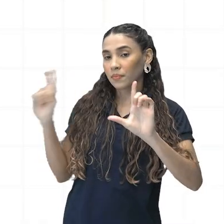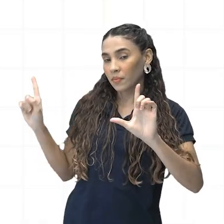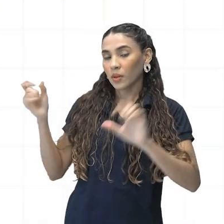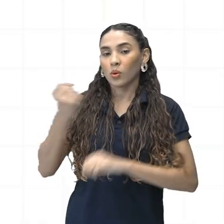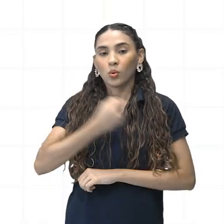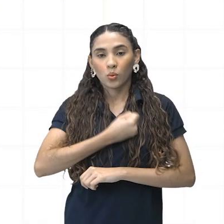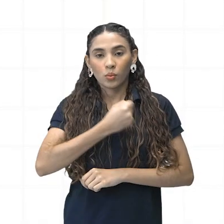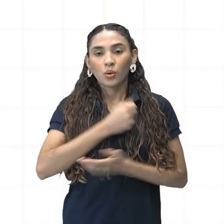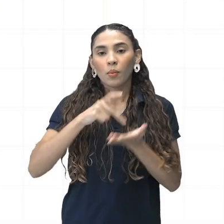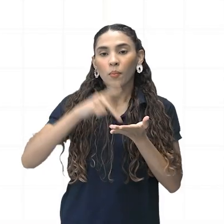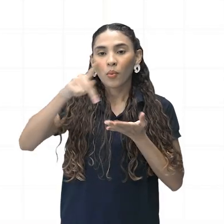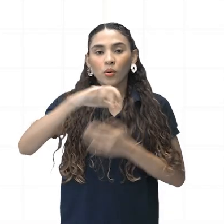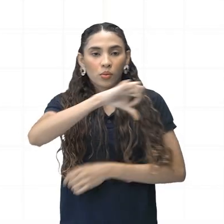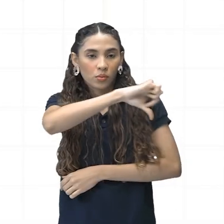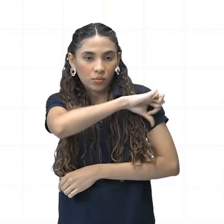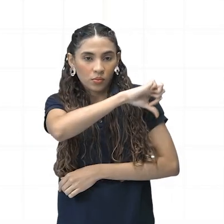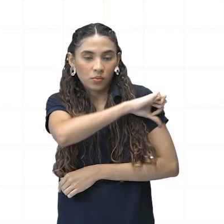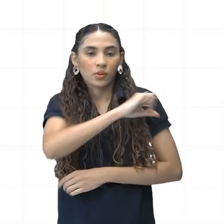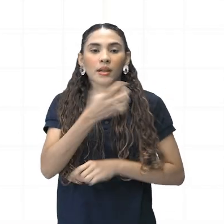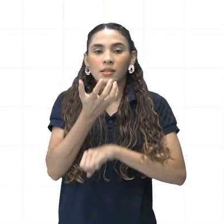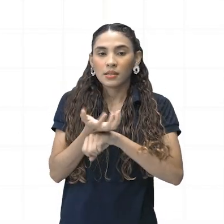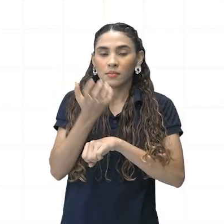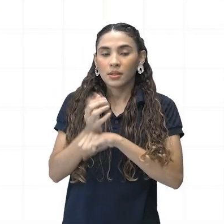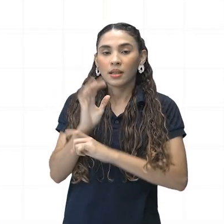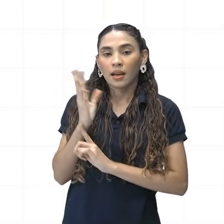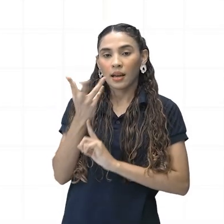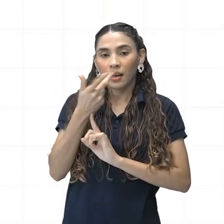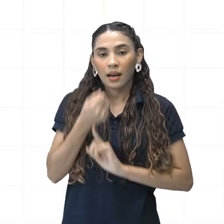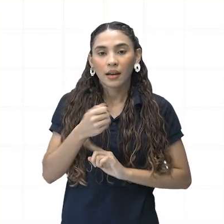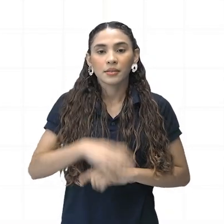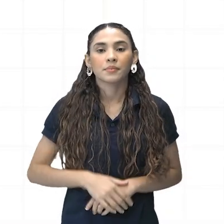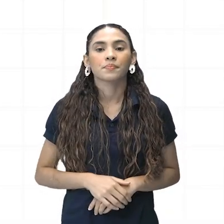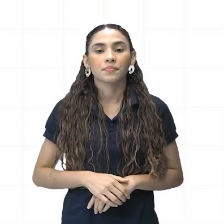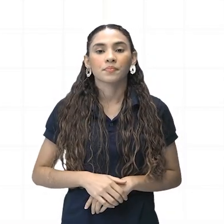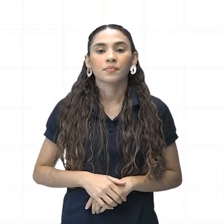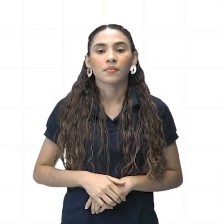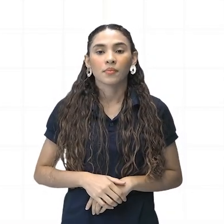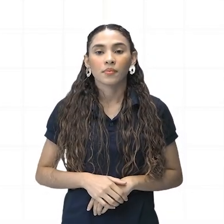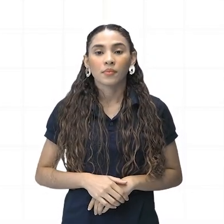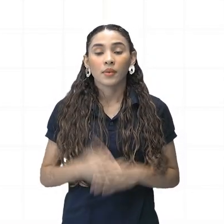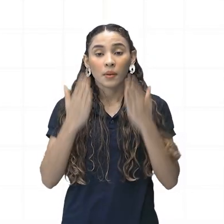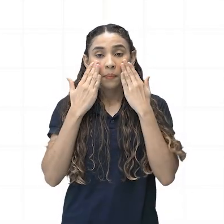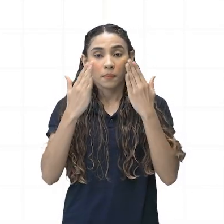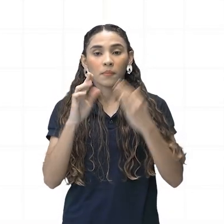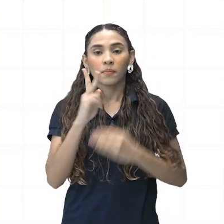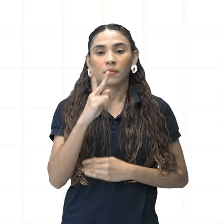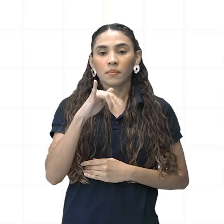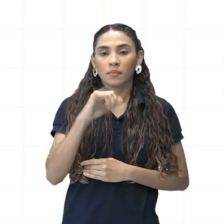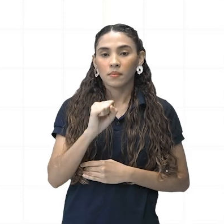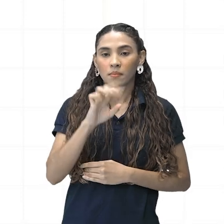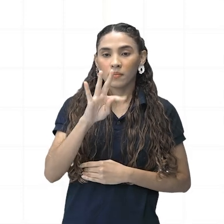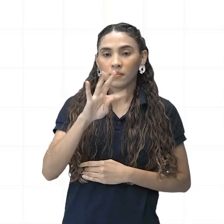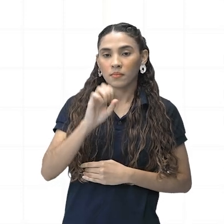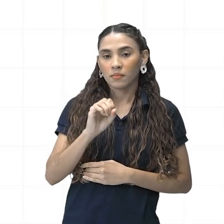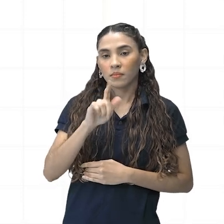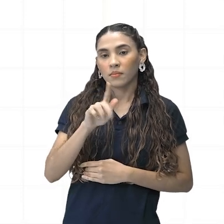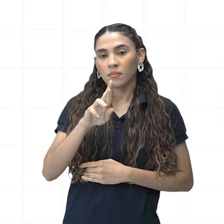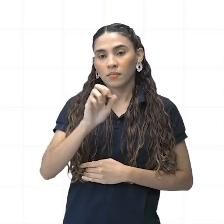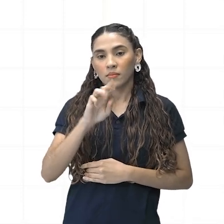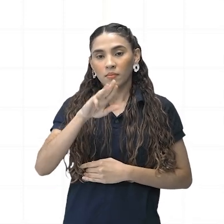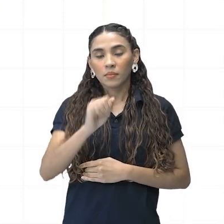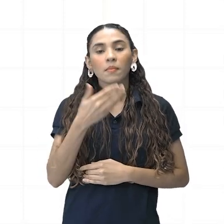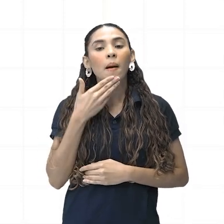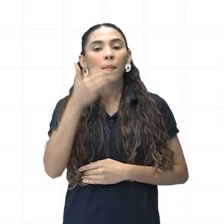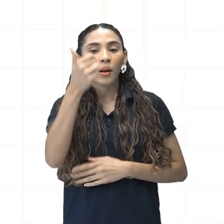9º ano na disciplina de artes. Esboce o histograma que melhor representa esses dados. Então,